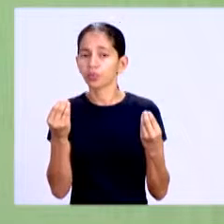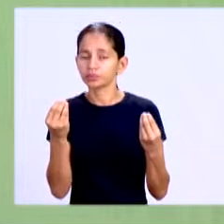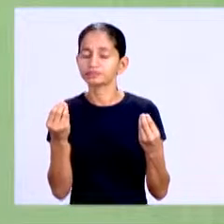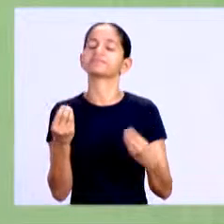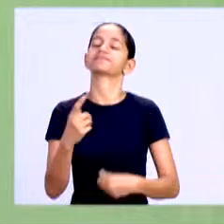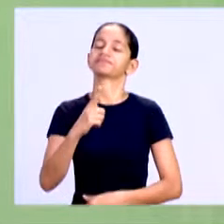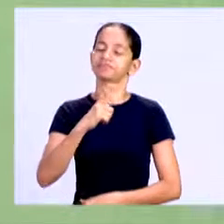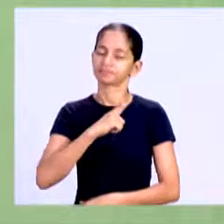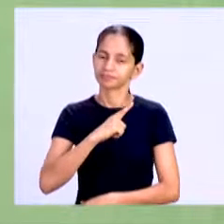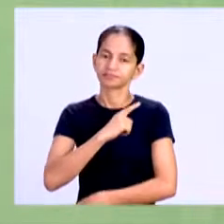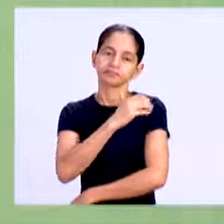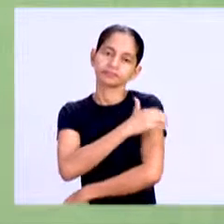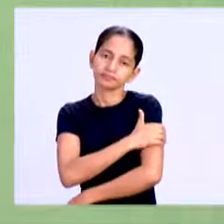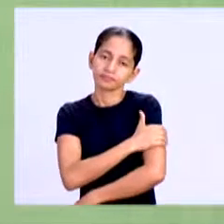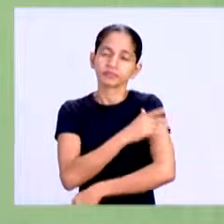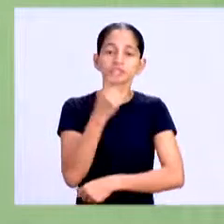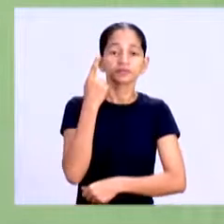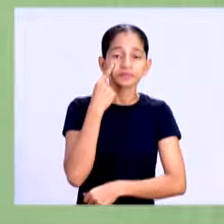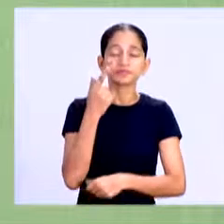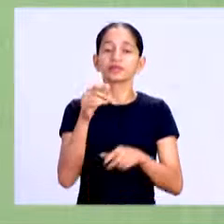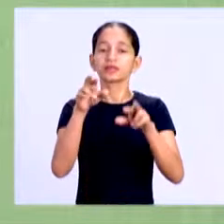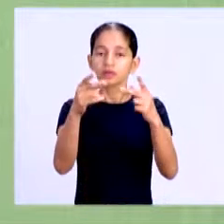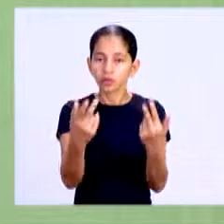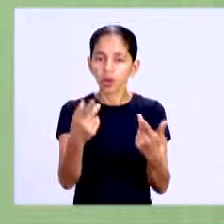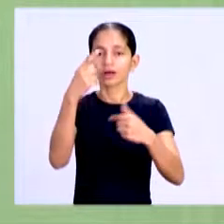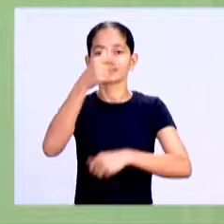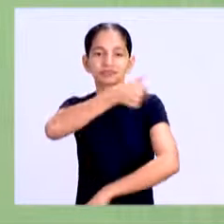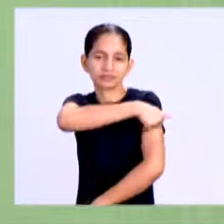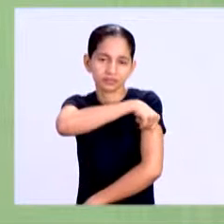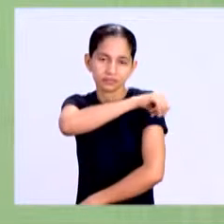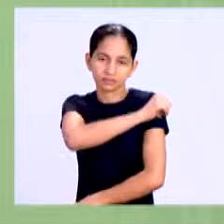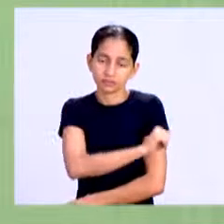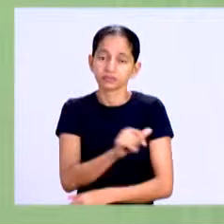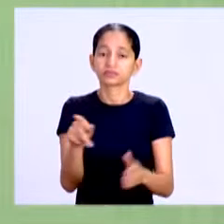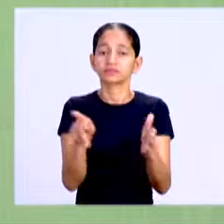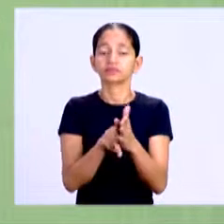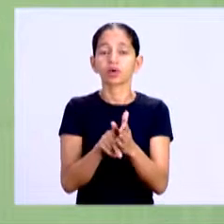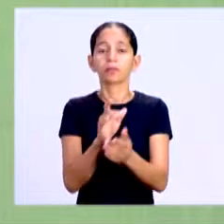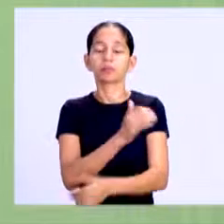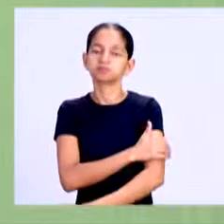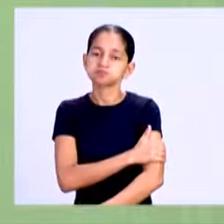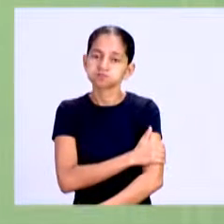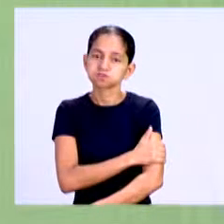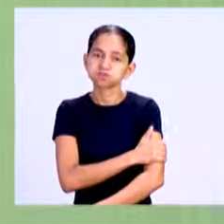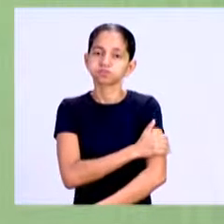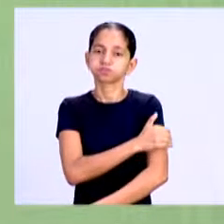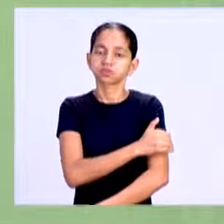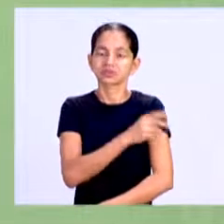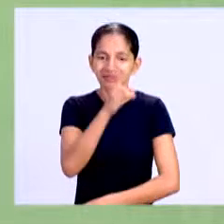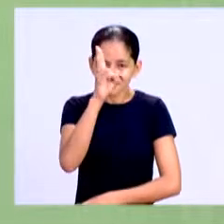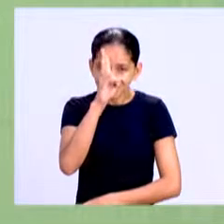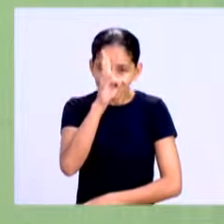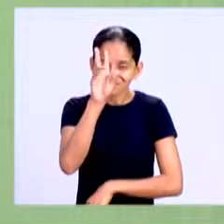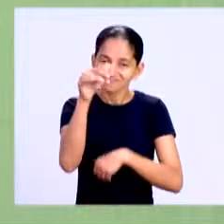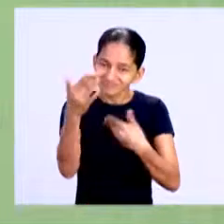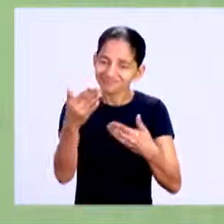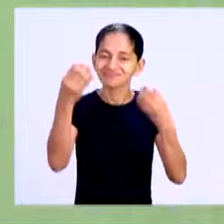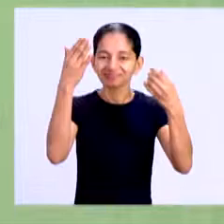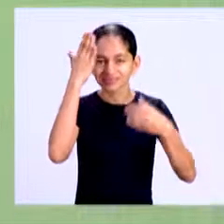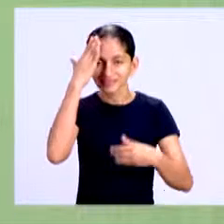da pressão arterial por meio de aparelhos específicos. Então, existem os